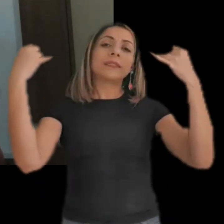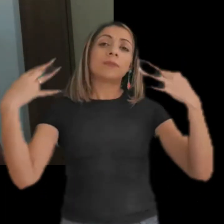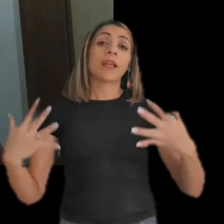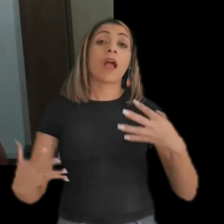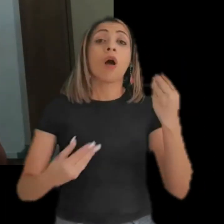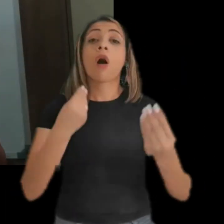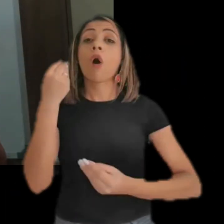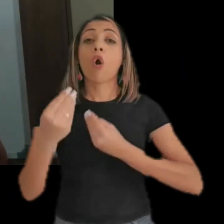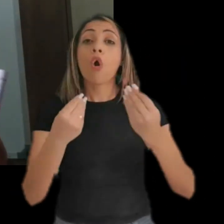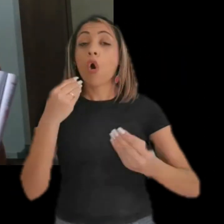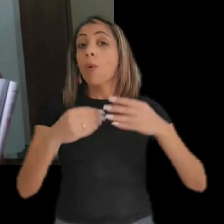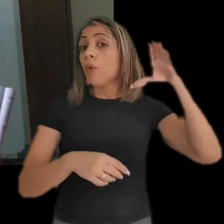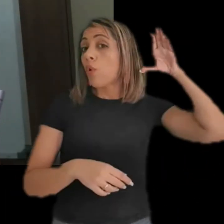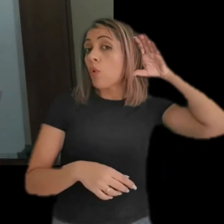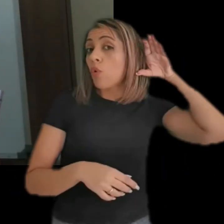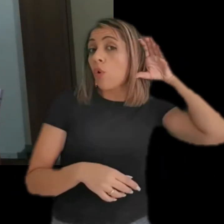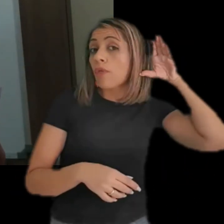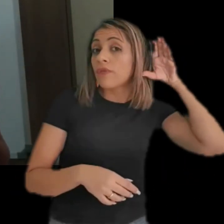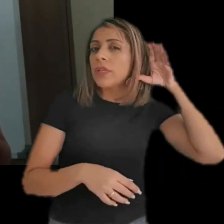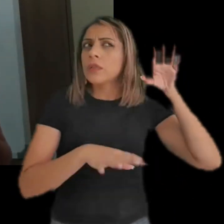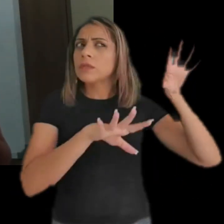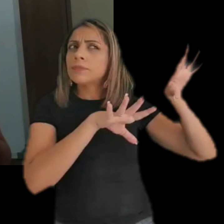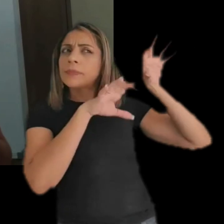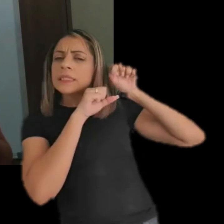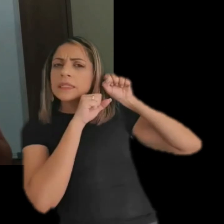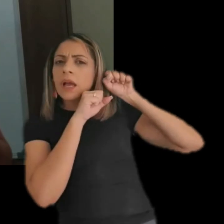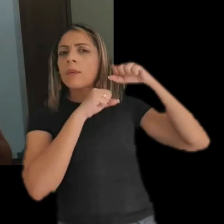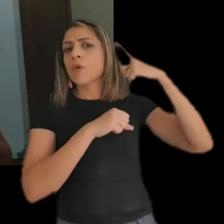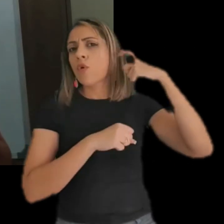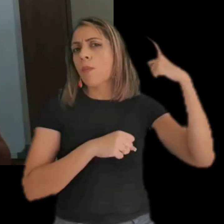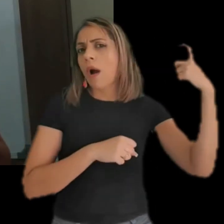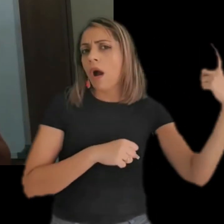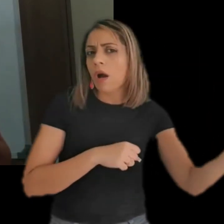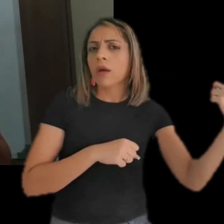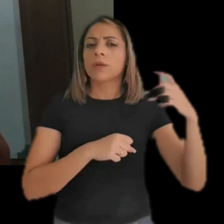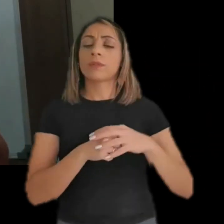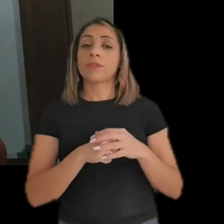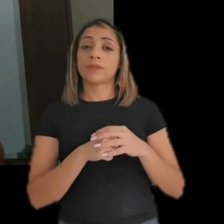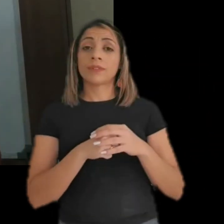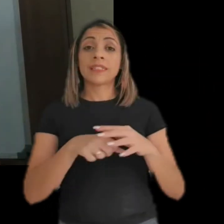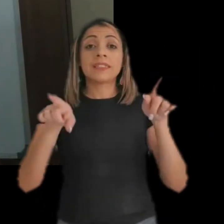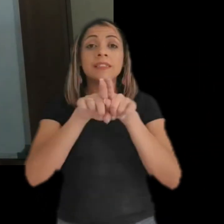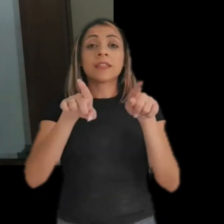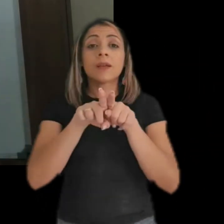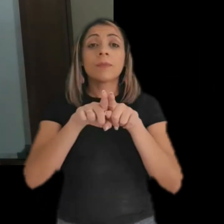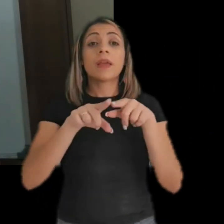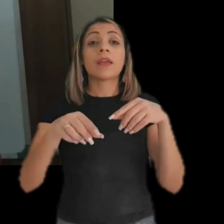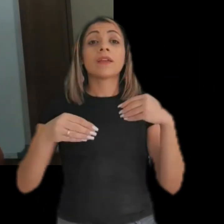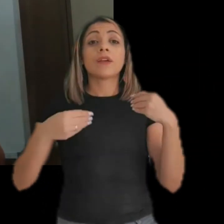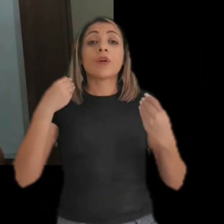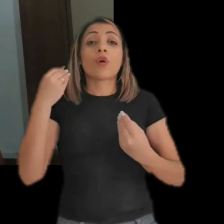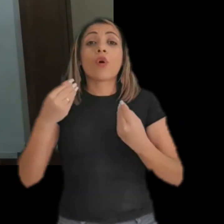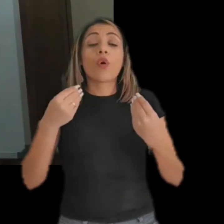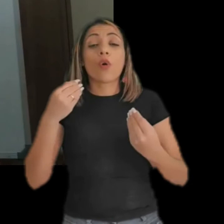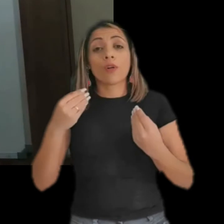essas vibrações, capta esses ruídos, e como ocorre então com toda essa condução até chegar